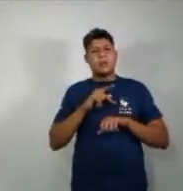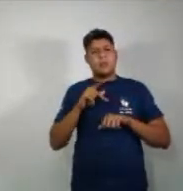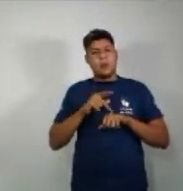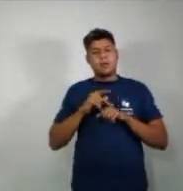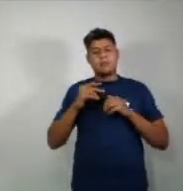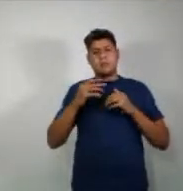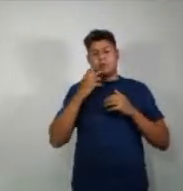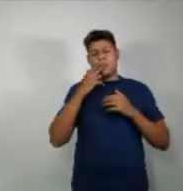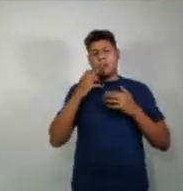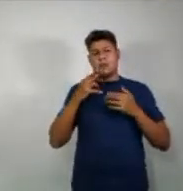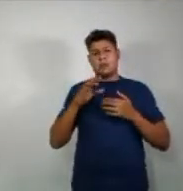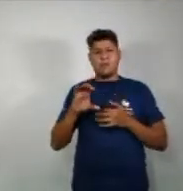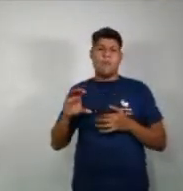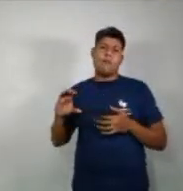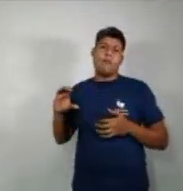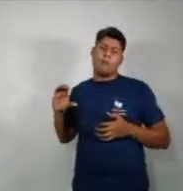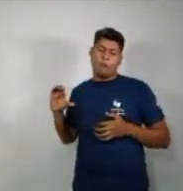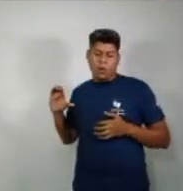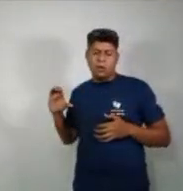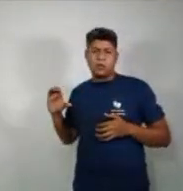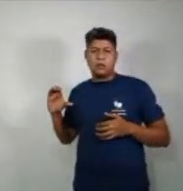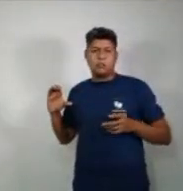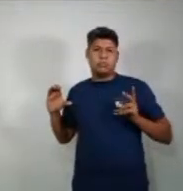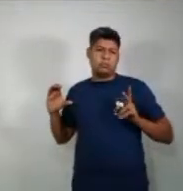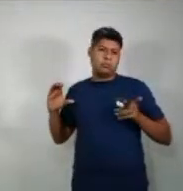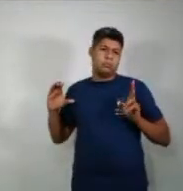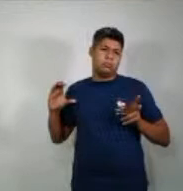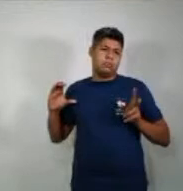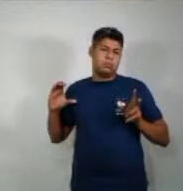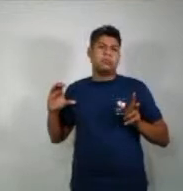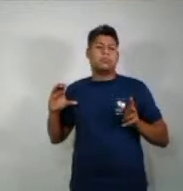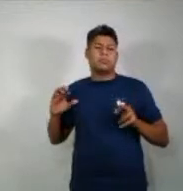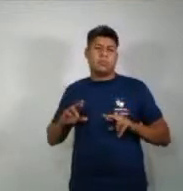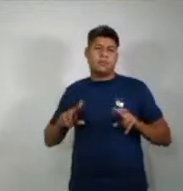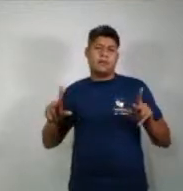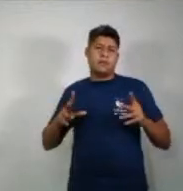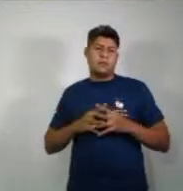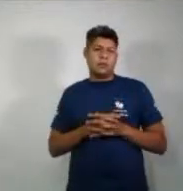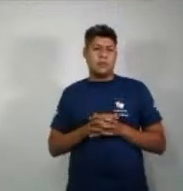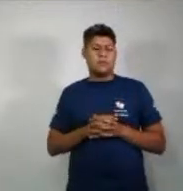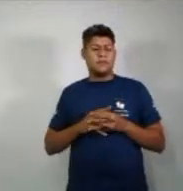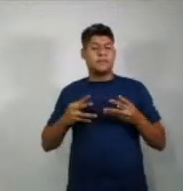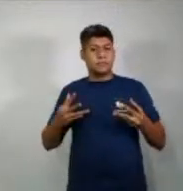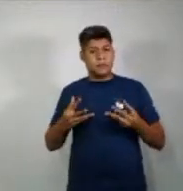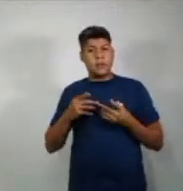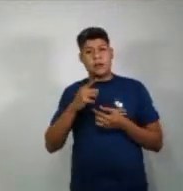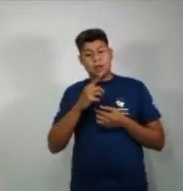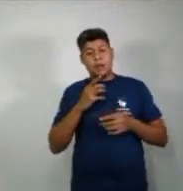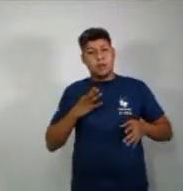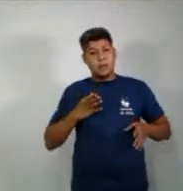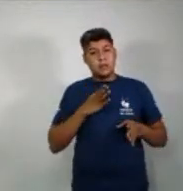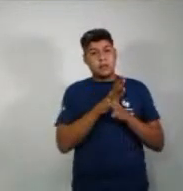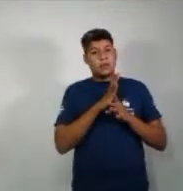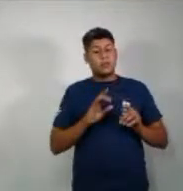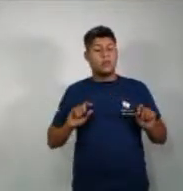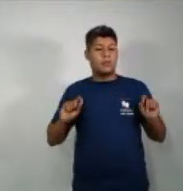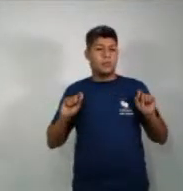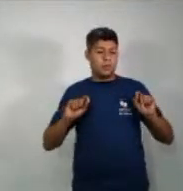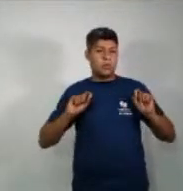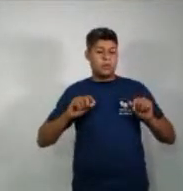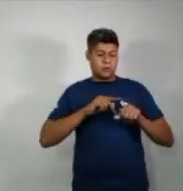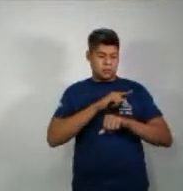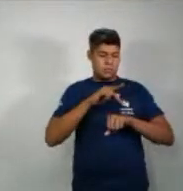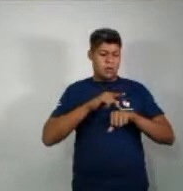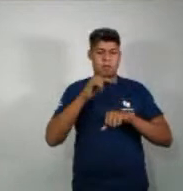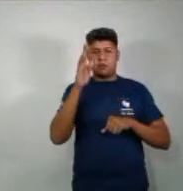né? Esse país que é totalmente o país exótico. Então ele vai descobrindo, né, um